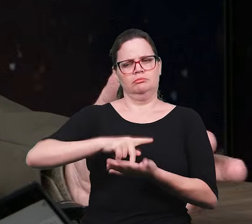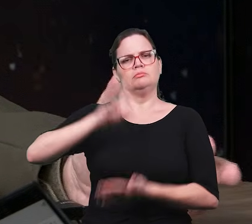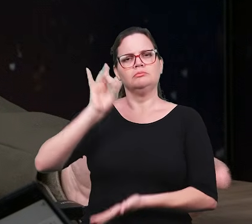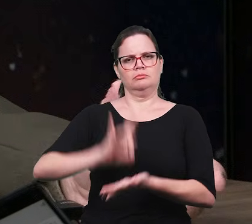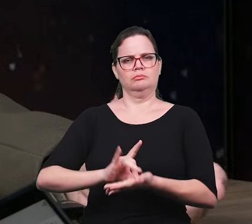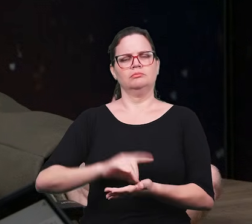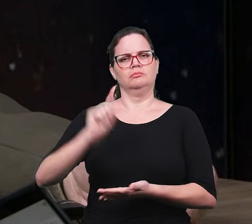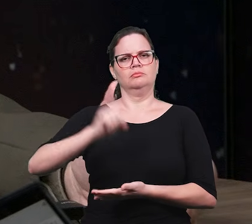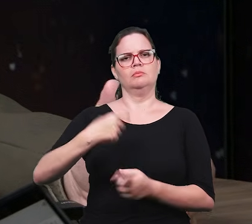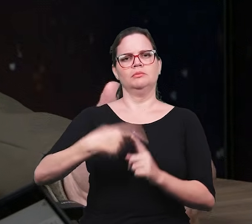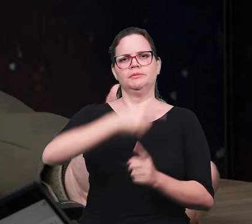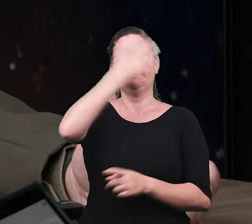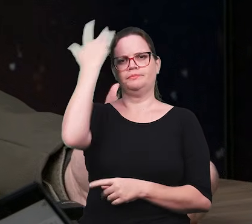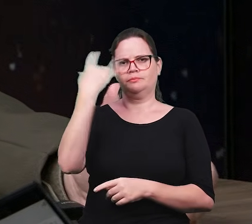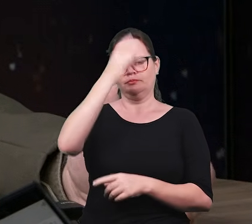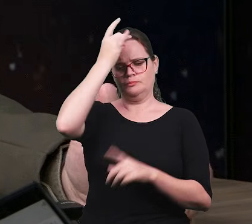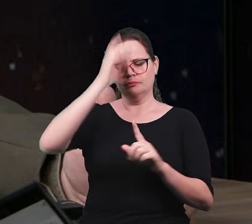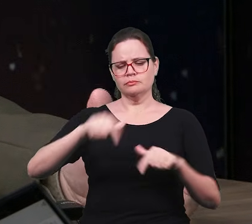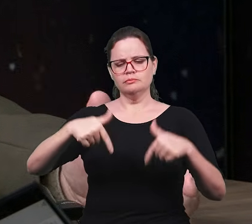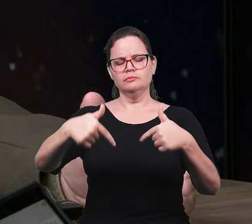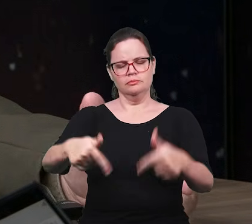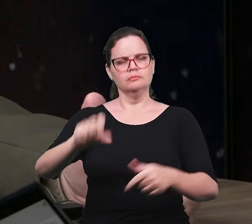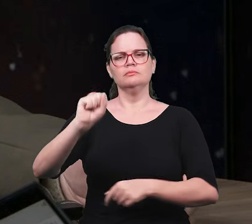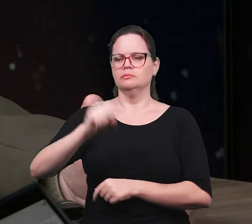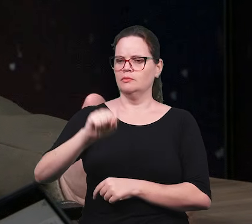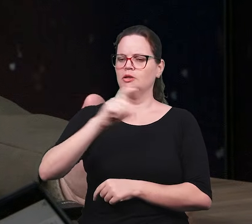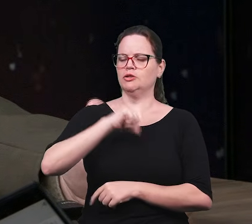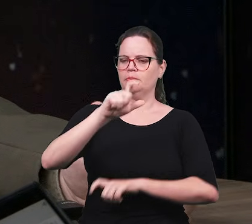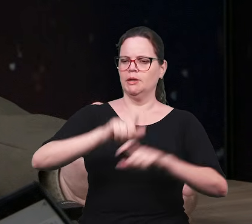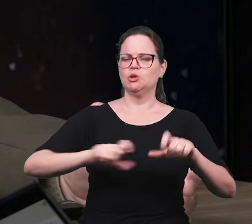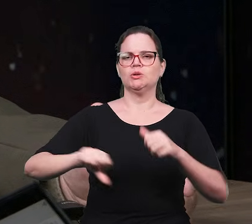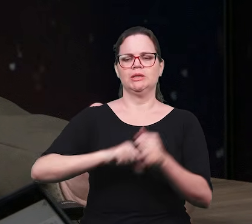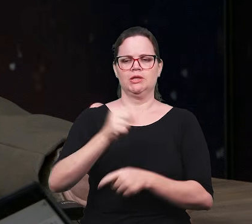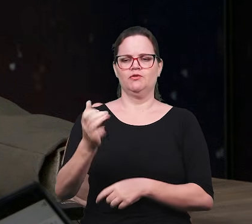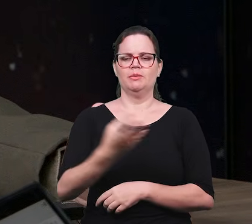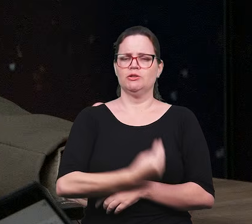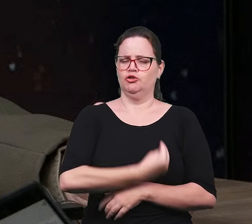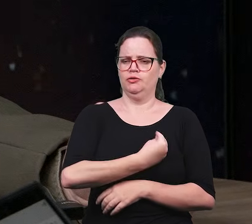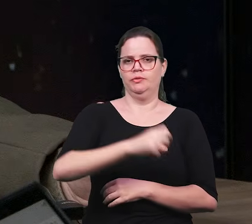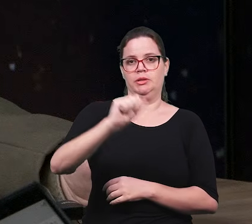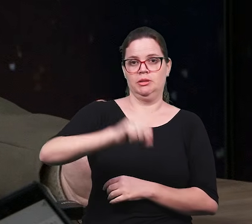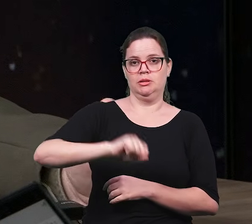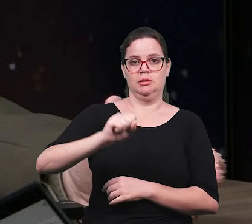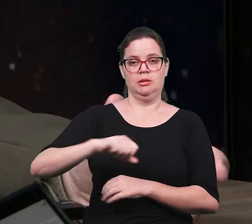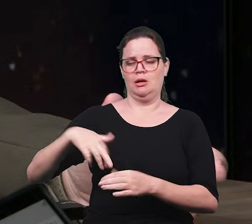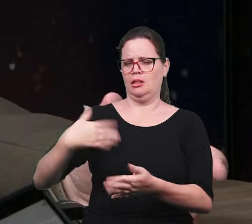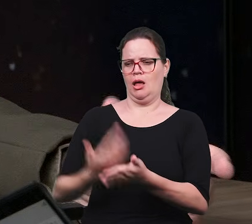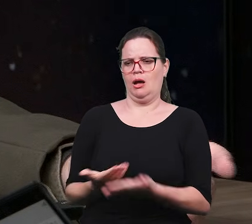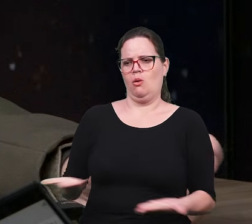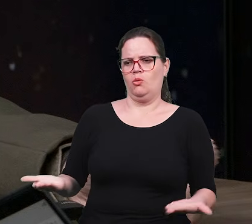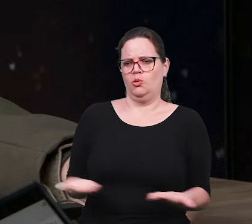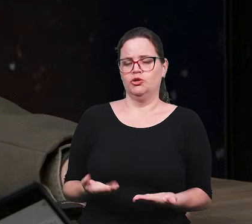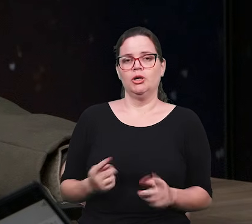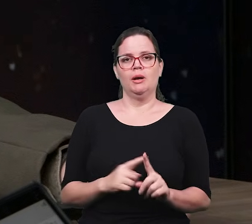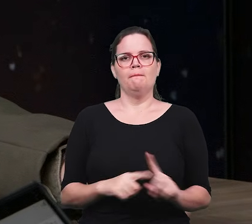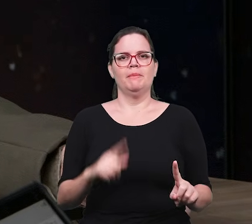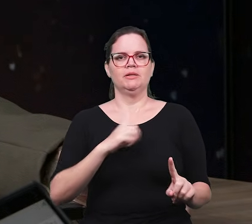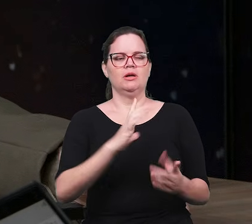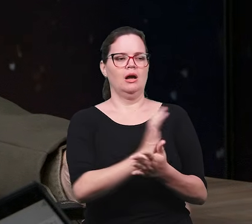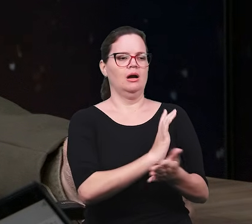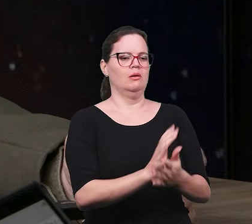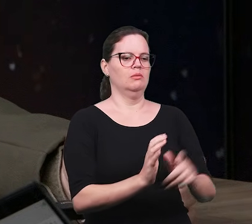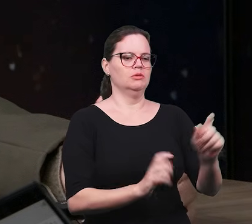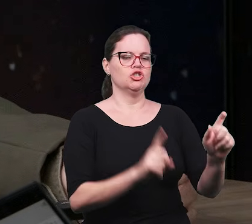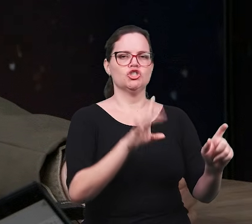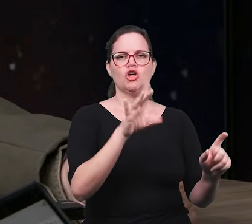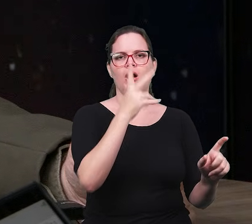gente sabe que o Espírito Santo operava nessa época e continua operando até os nossos dias, né? Mas outras pessoas também já vinham com uma